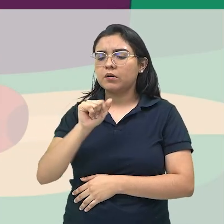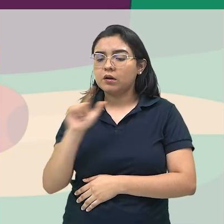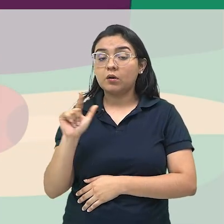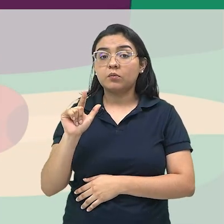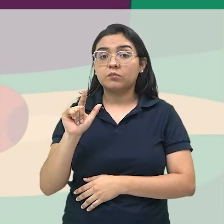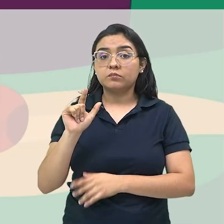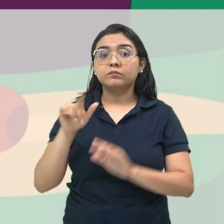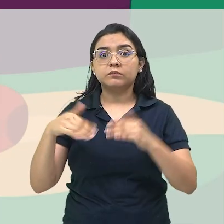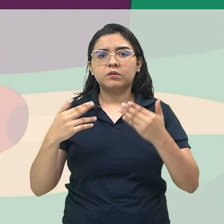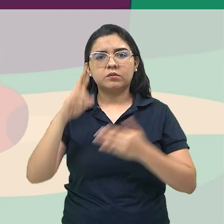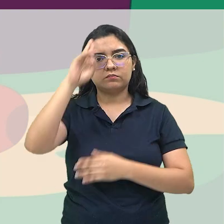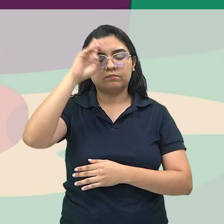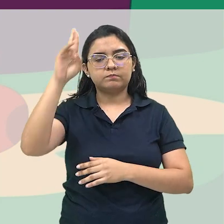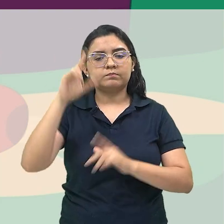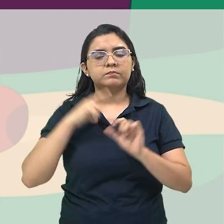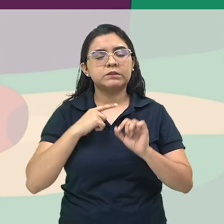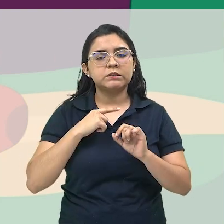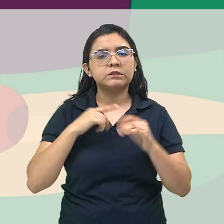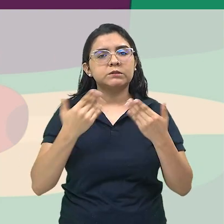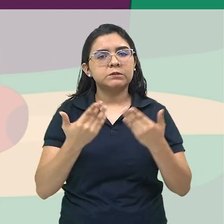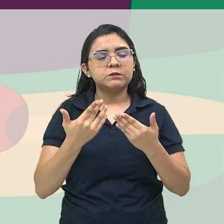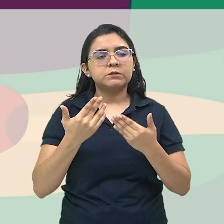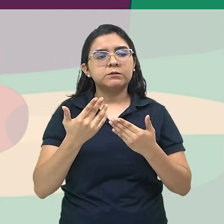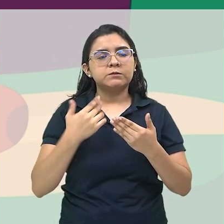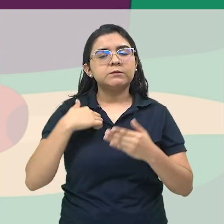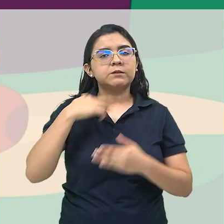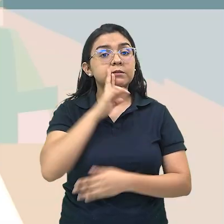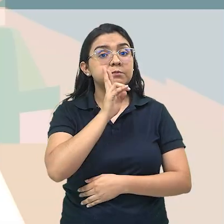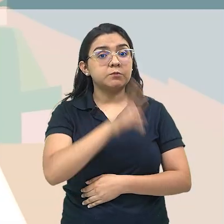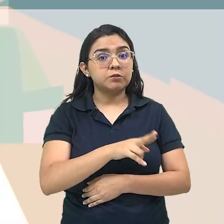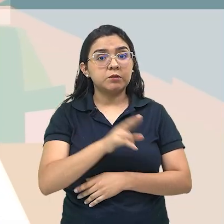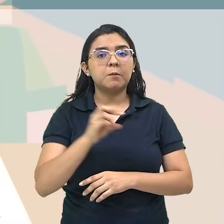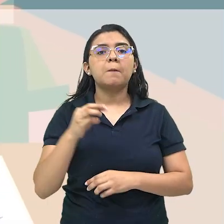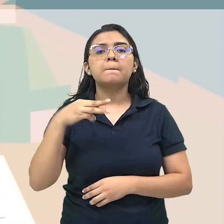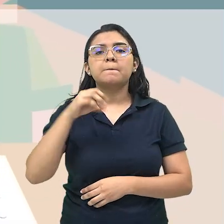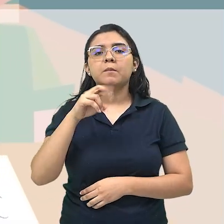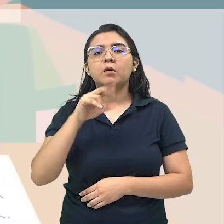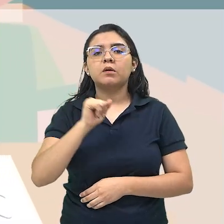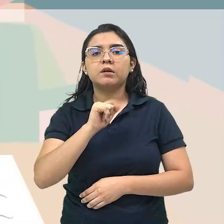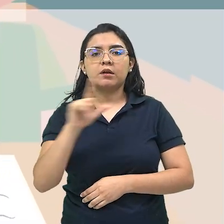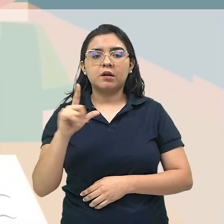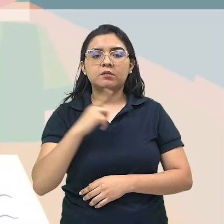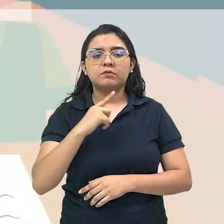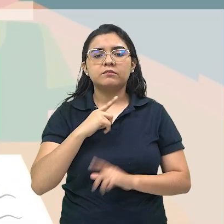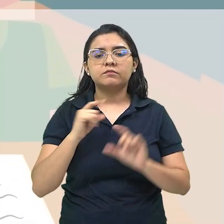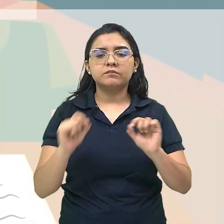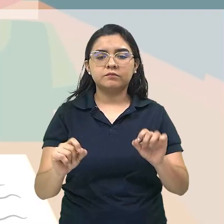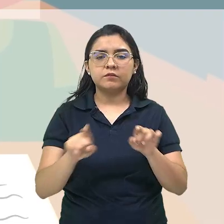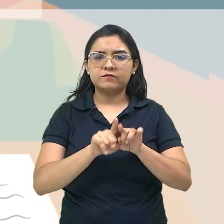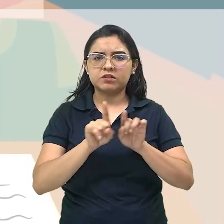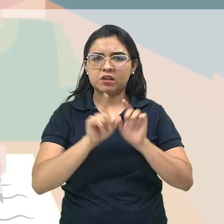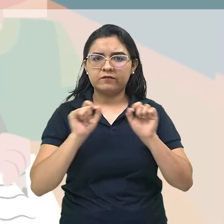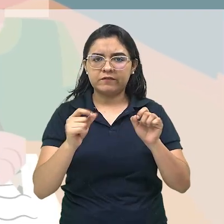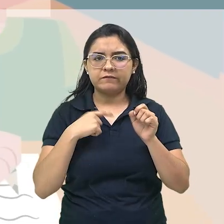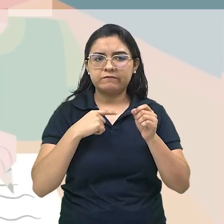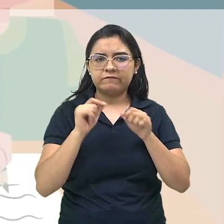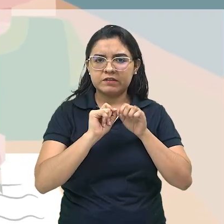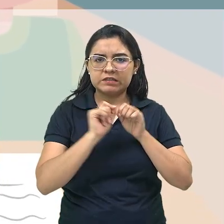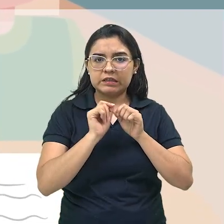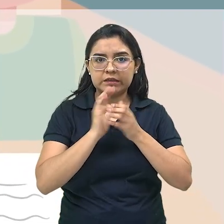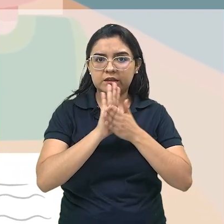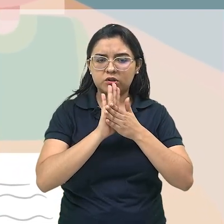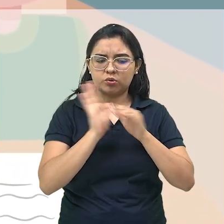mestre, com um olhar compreensivo, respondeu: Moral é não fazer nada escondido.